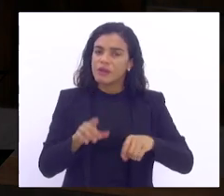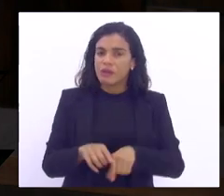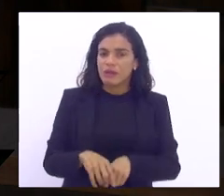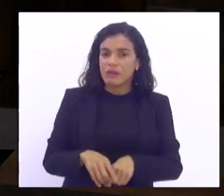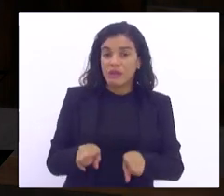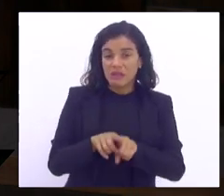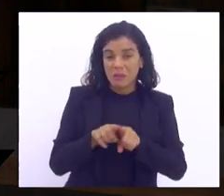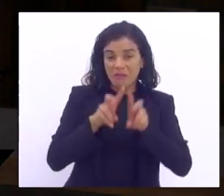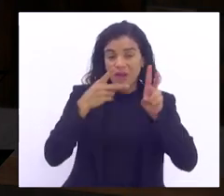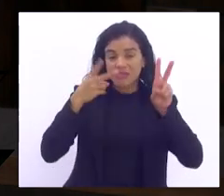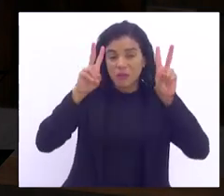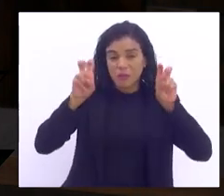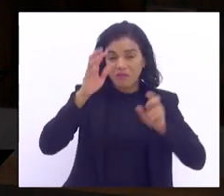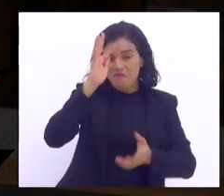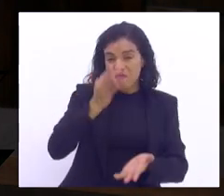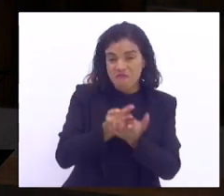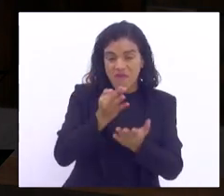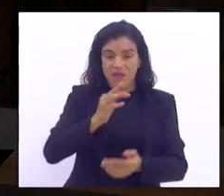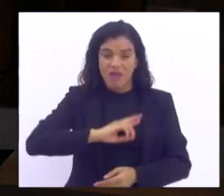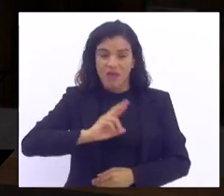fé religiosa,